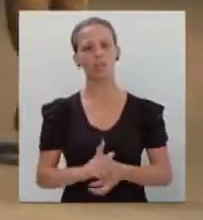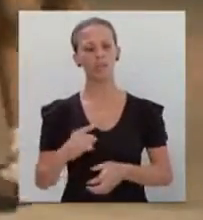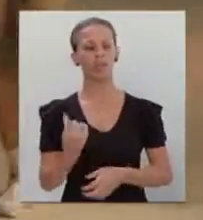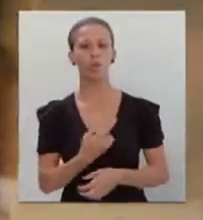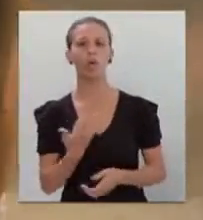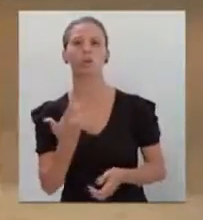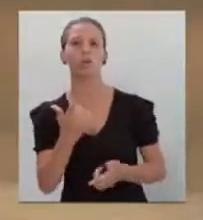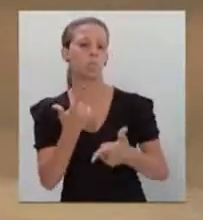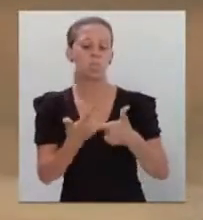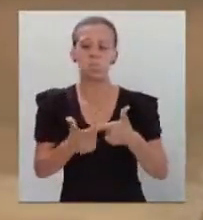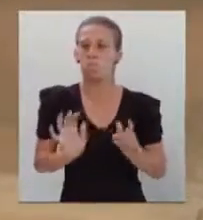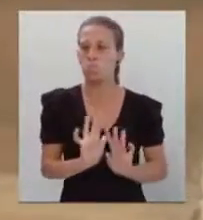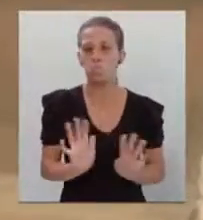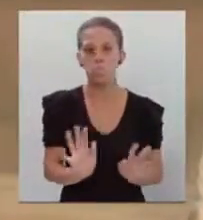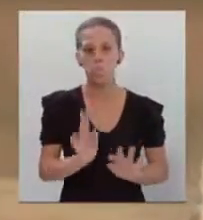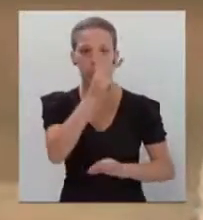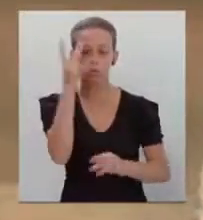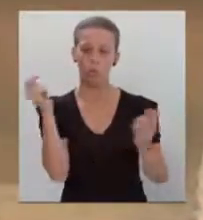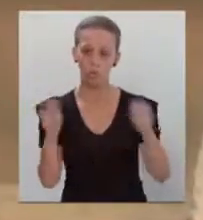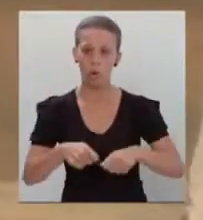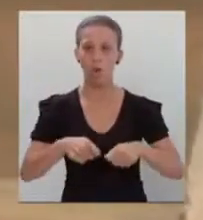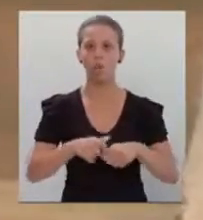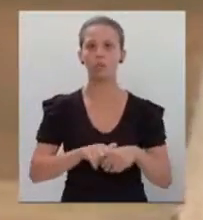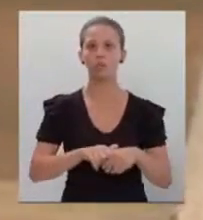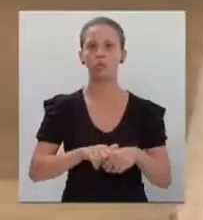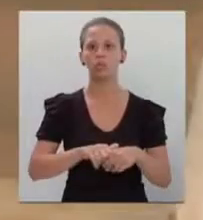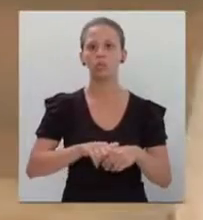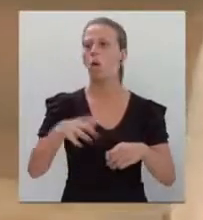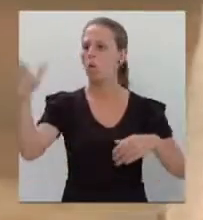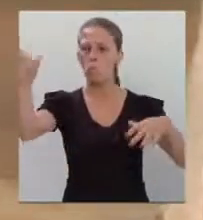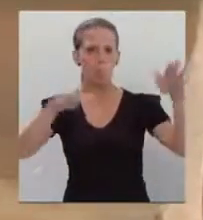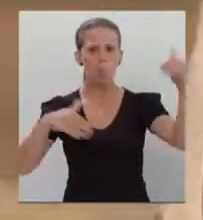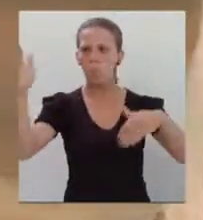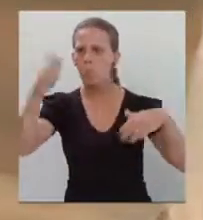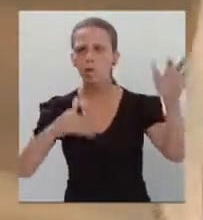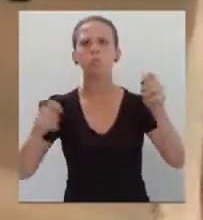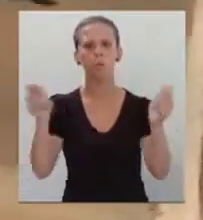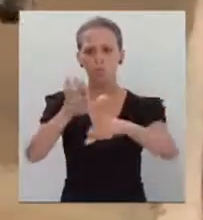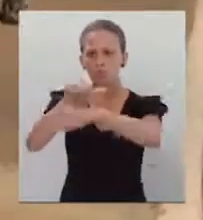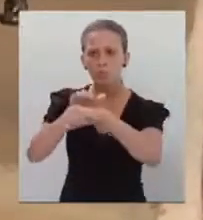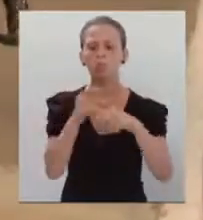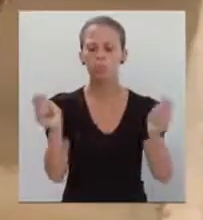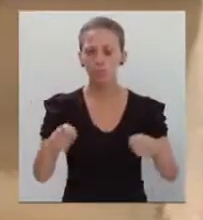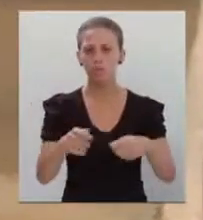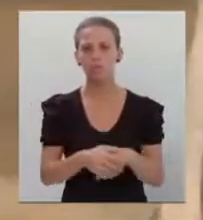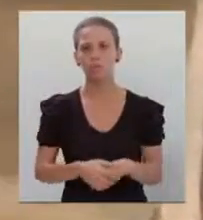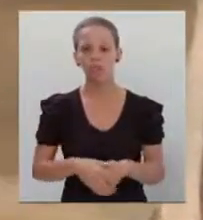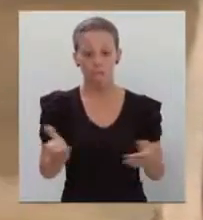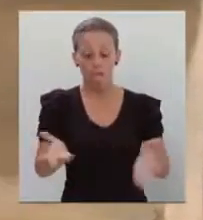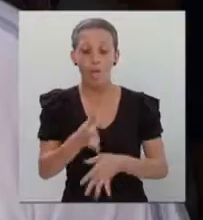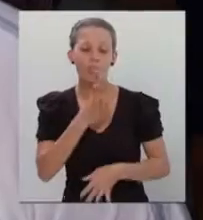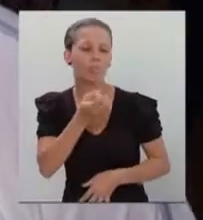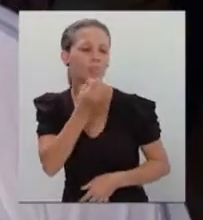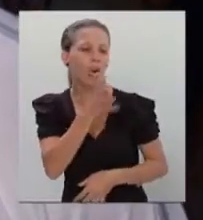tem problema com pessoas que possam vir de grupos diferentes. Pode vir todo mundo, que a gente está aqui disposto a receber. A experiência foi maravilhosa,